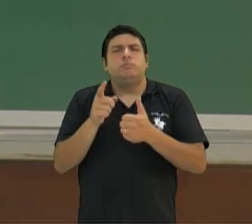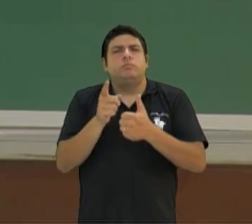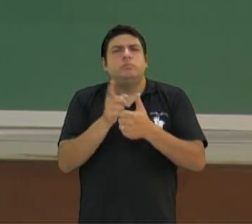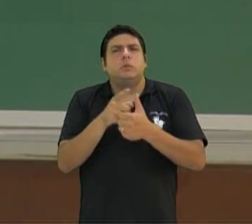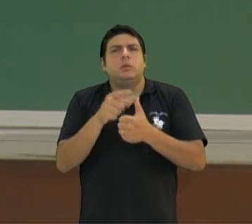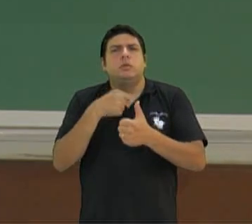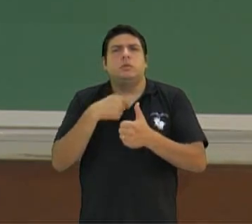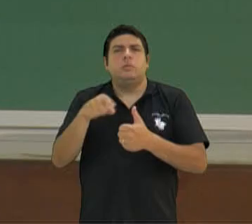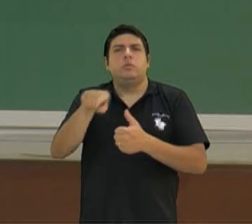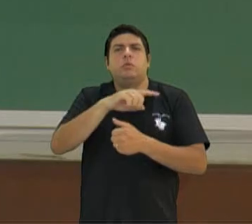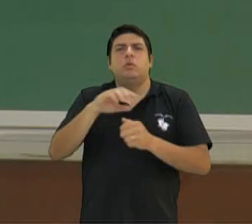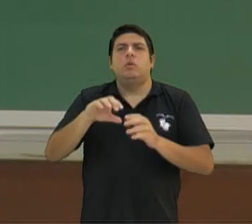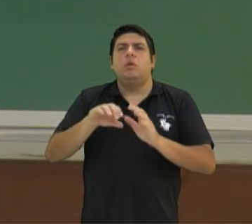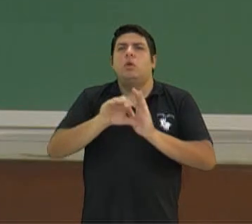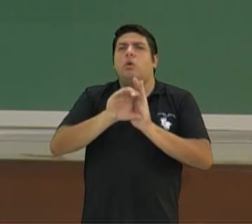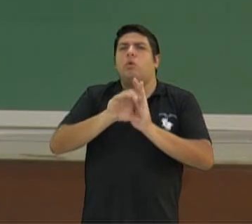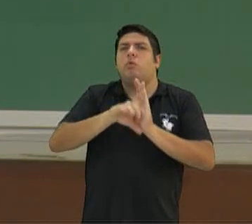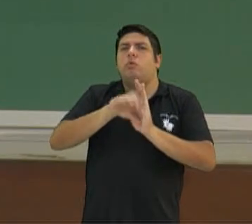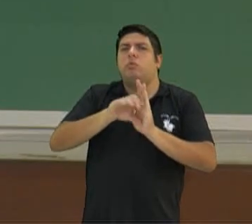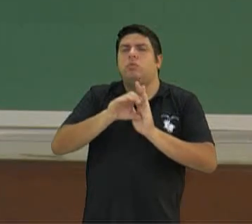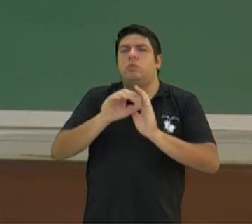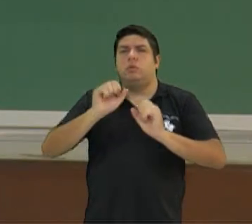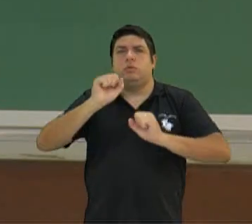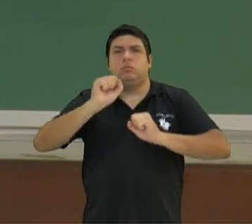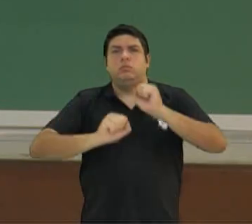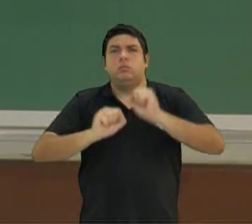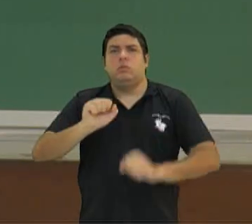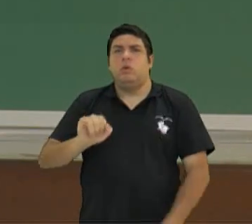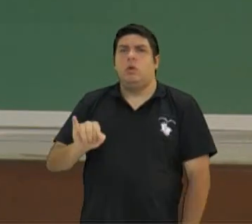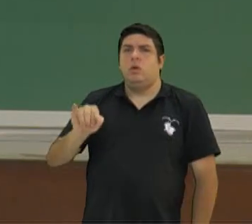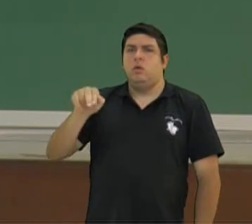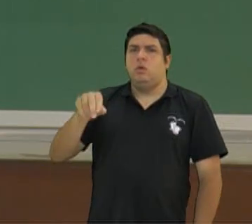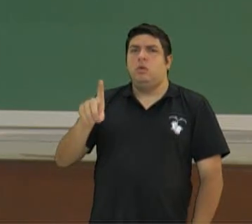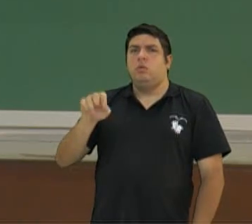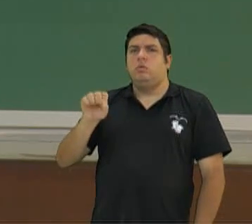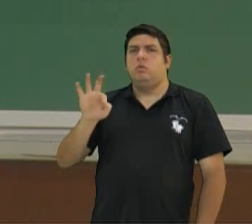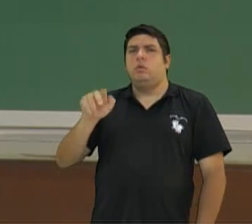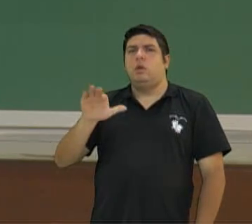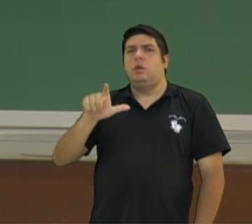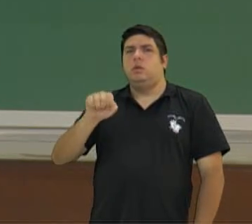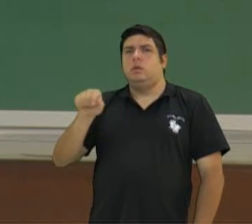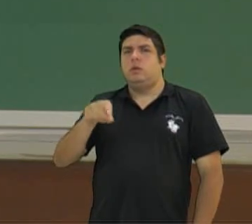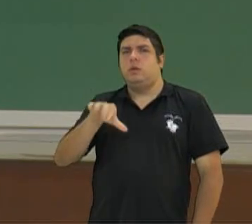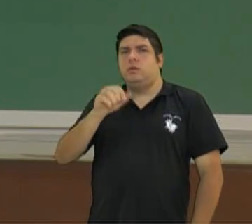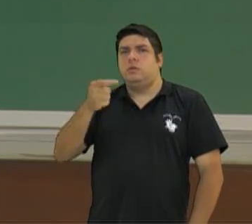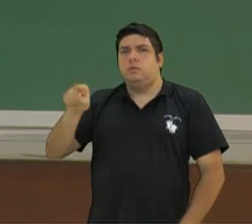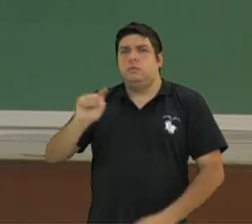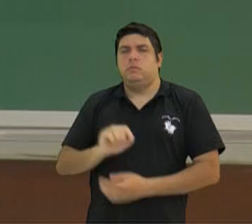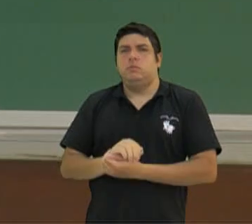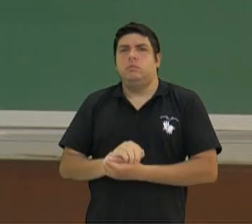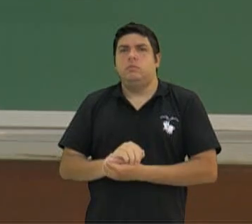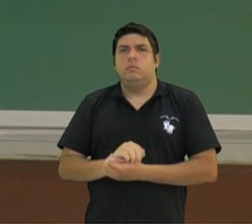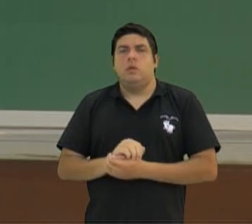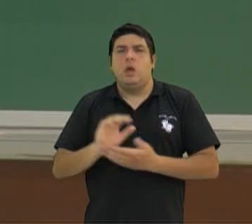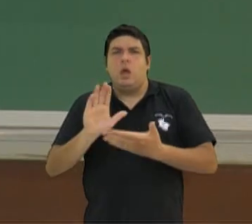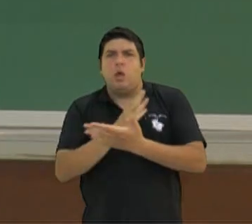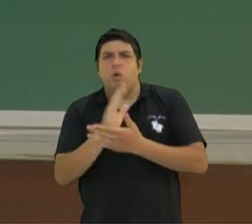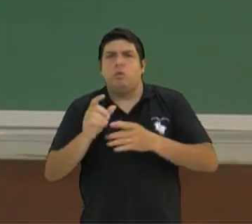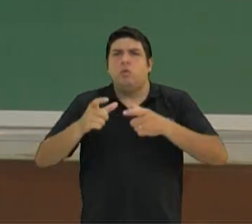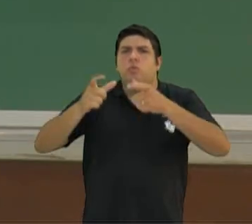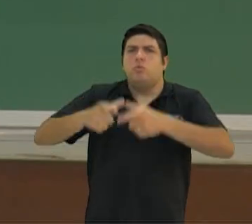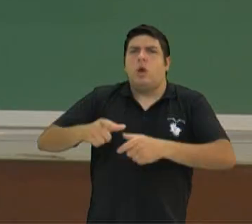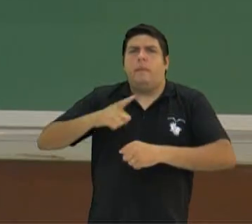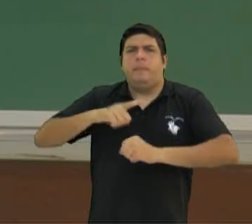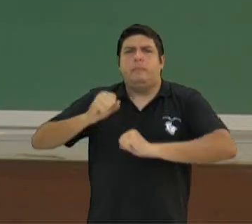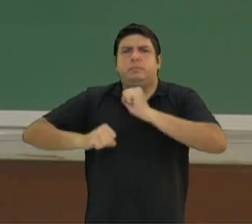o conceito de industrialização. Não adianta a gente falar, industrialização do Brasil, uma região é mais ou menos industrializada, processo